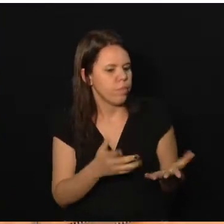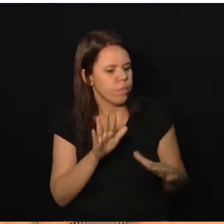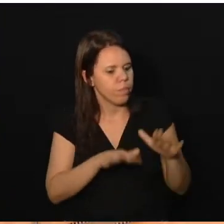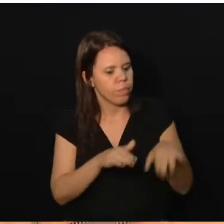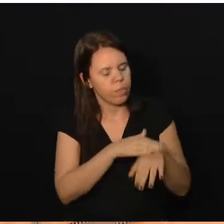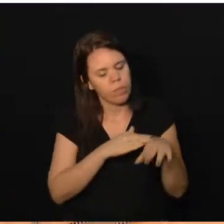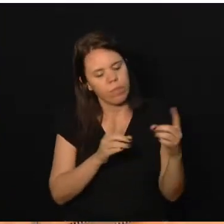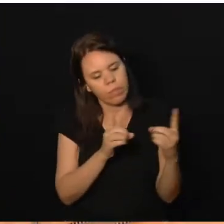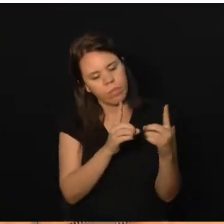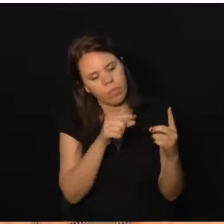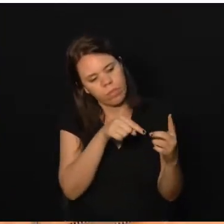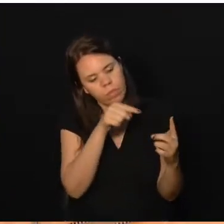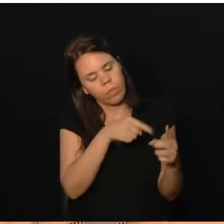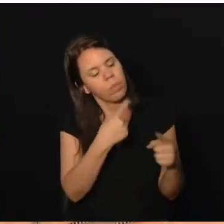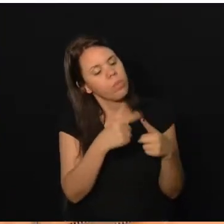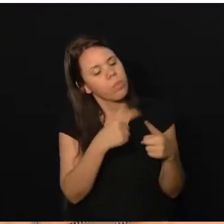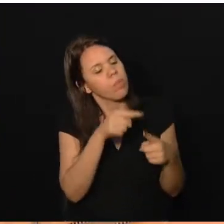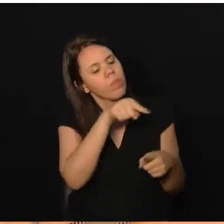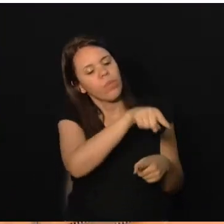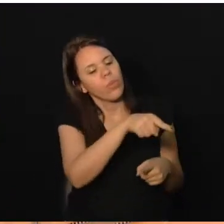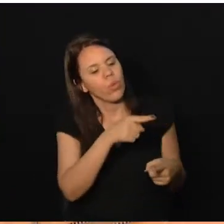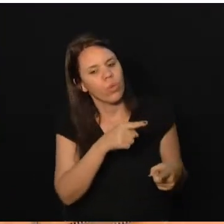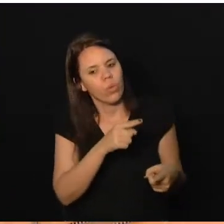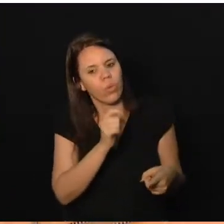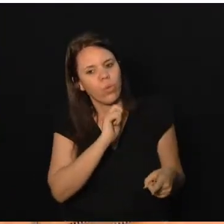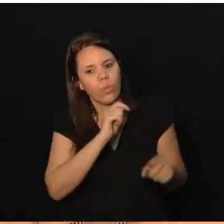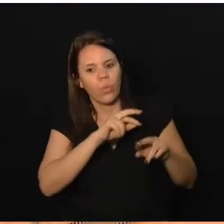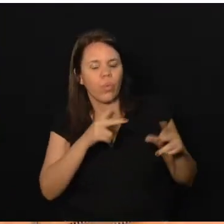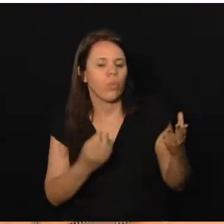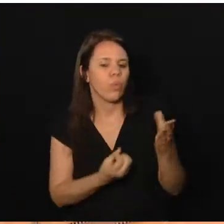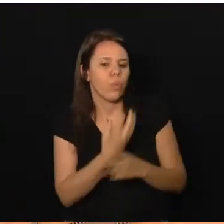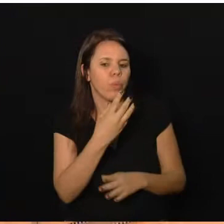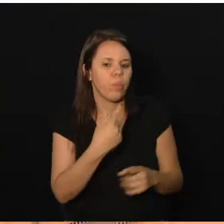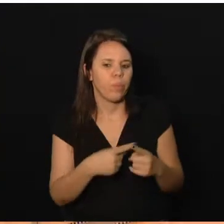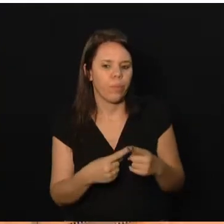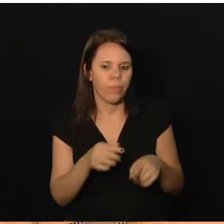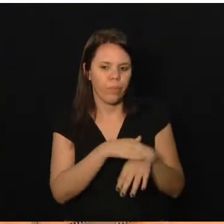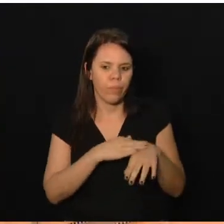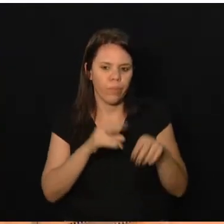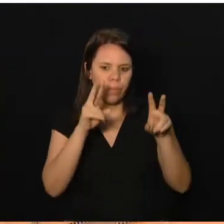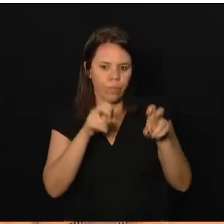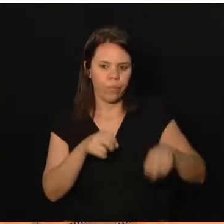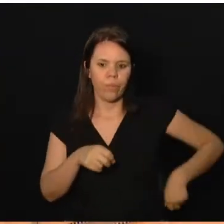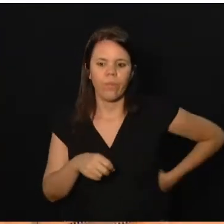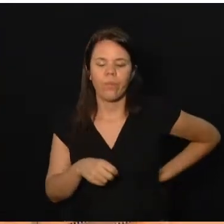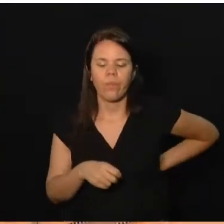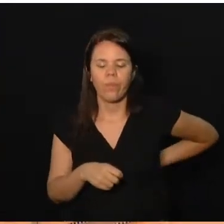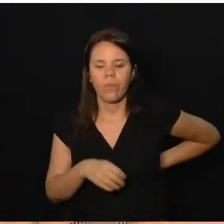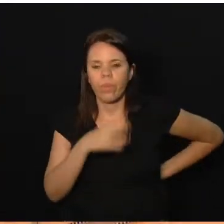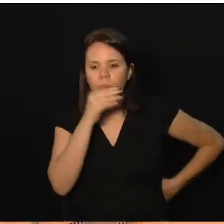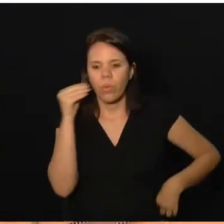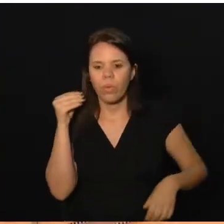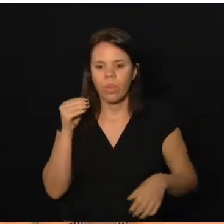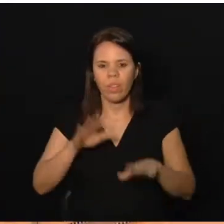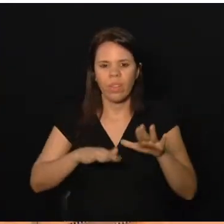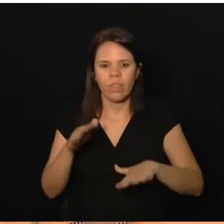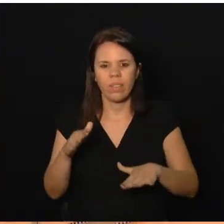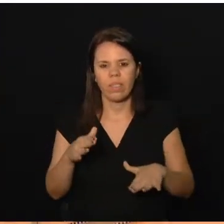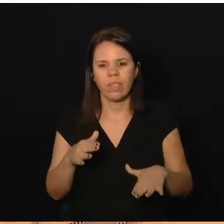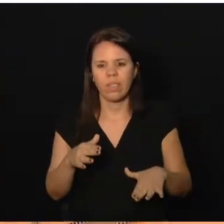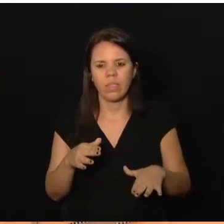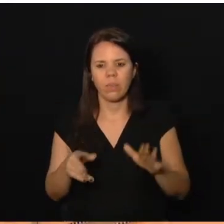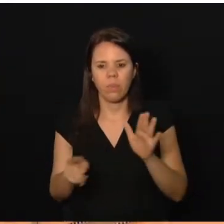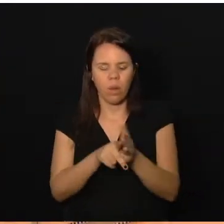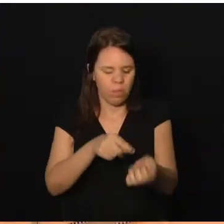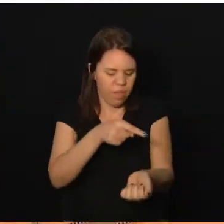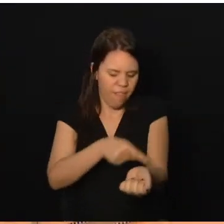com adolescentes. Por que você está nessa situação? Vamos conversar sobre isso. Uma adolescente, por exemplo, com automutilação.